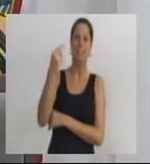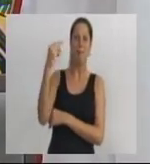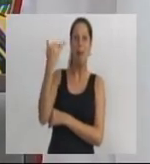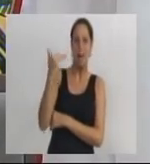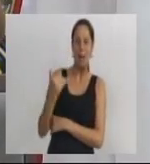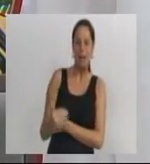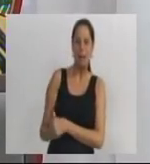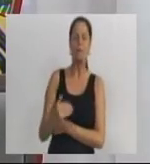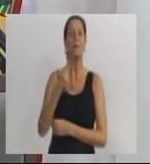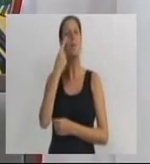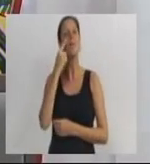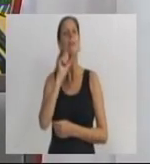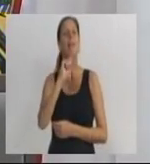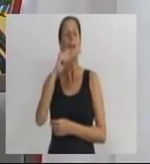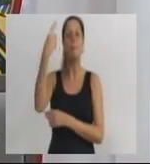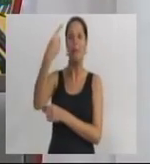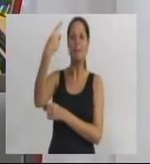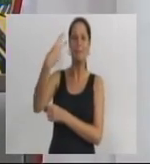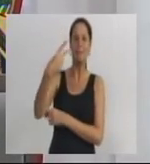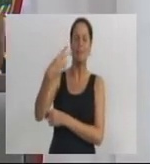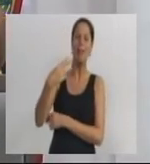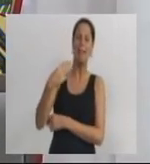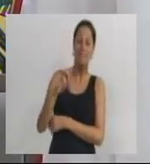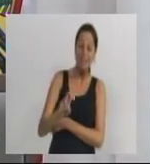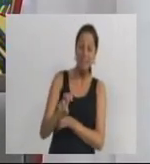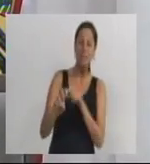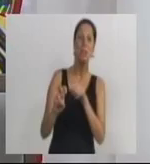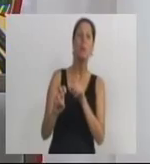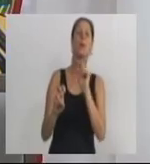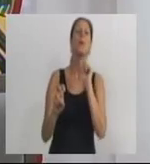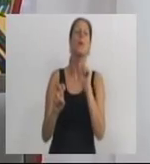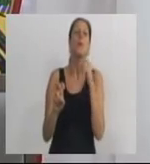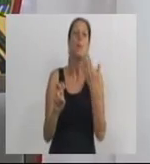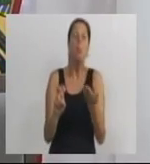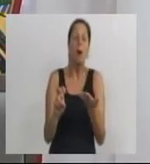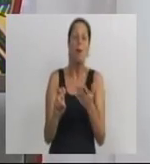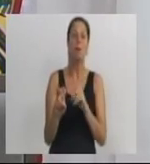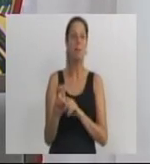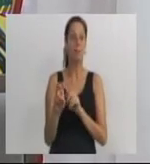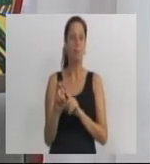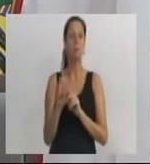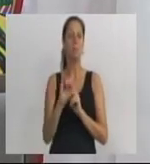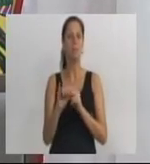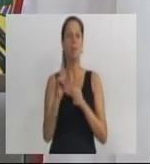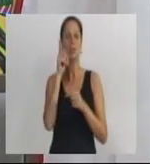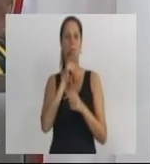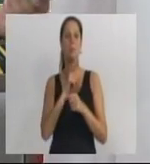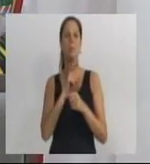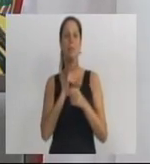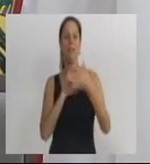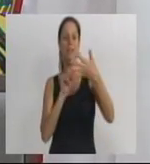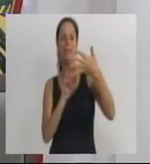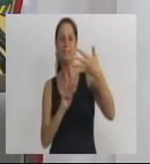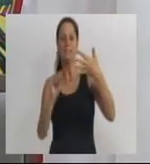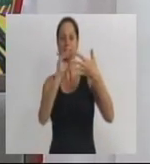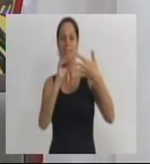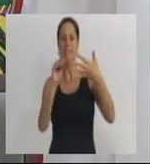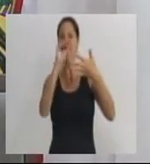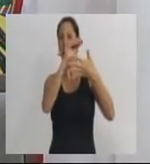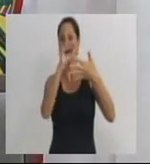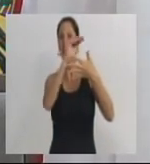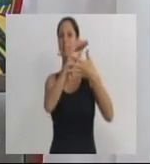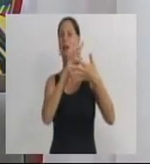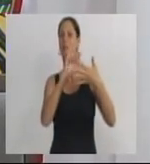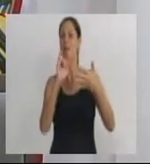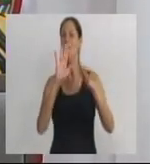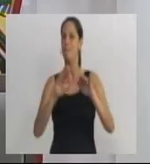quem vai ficar em quinto lugar, porque quem ficar em quinto lugar dos 5 ali, nós ficamos na frente dos 5 pequenos, nós vamos para a Série D, e essa é a